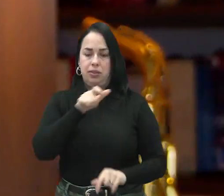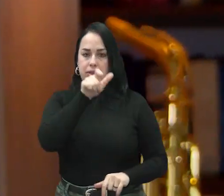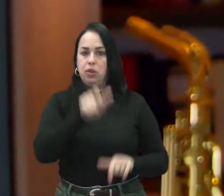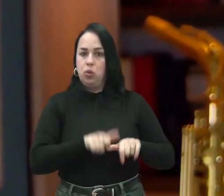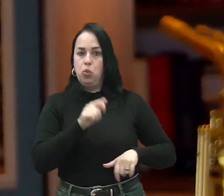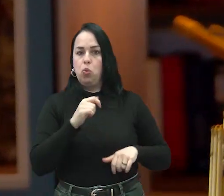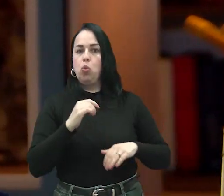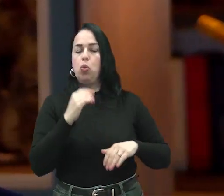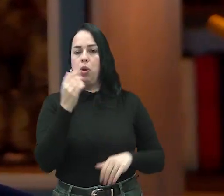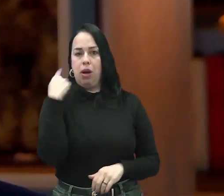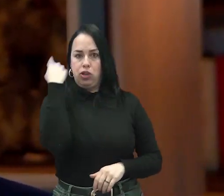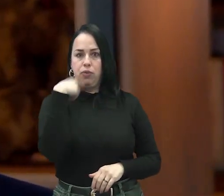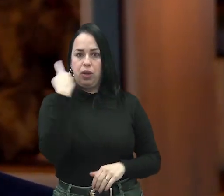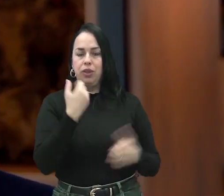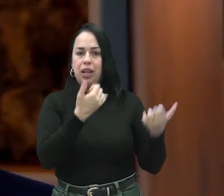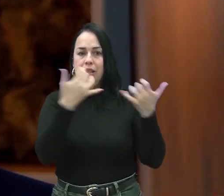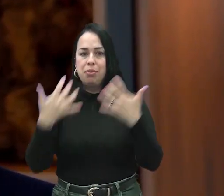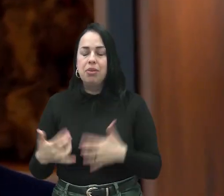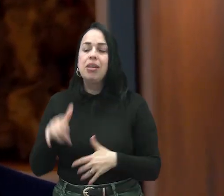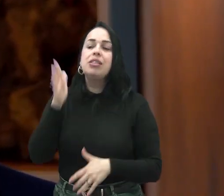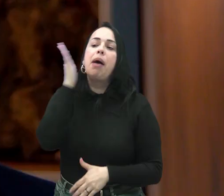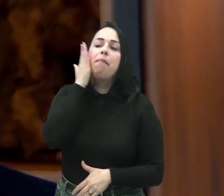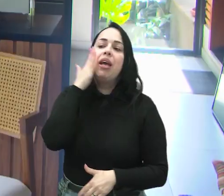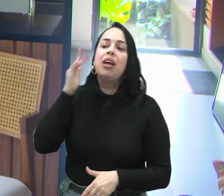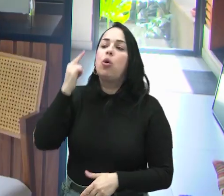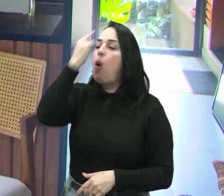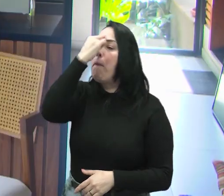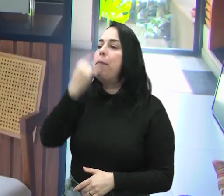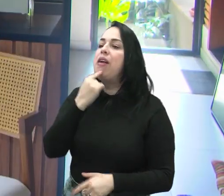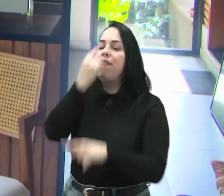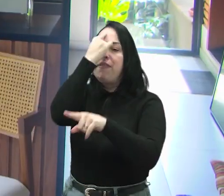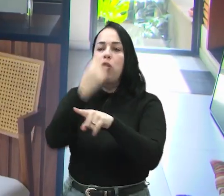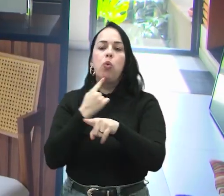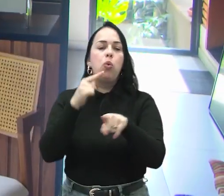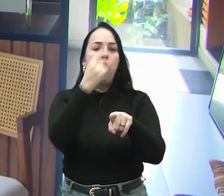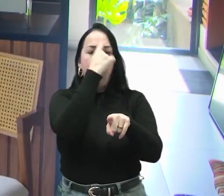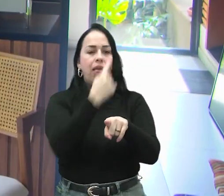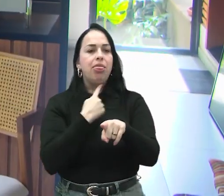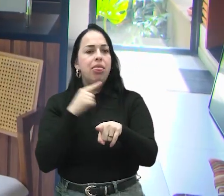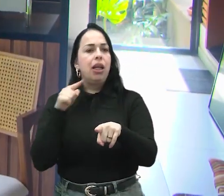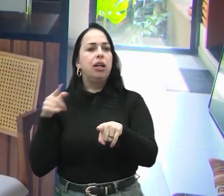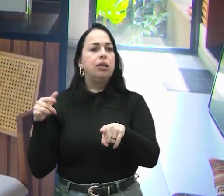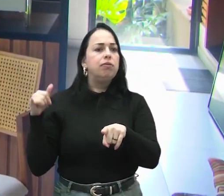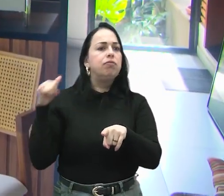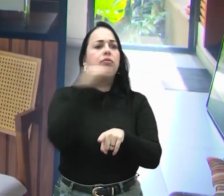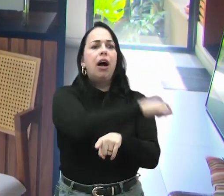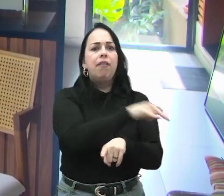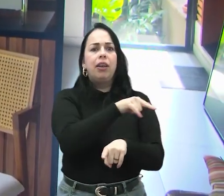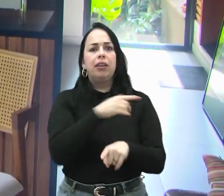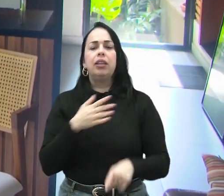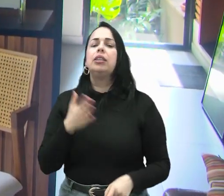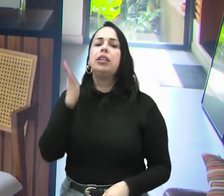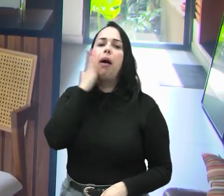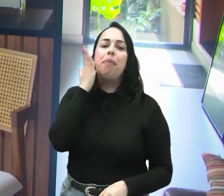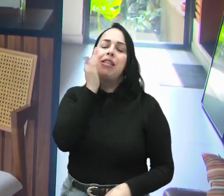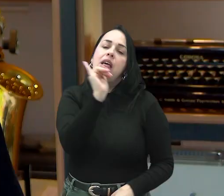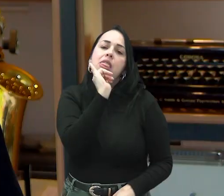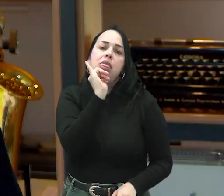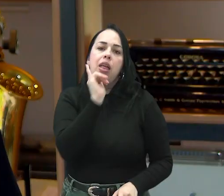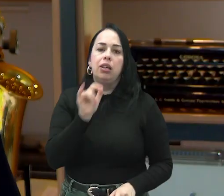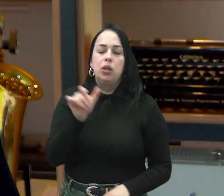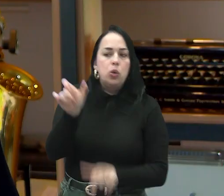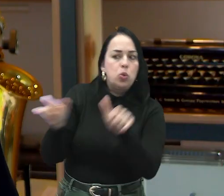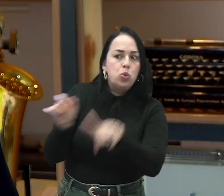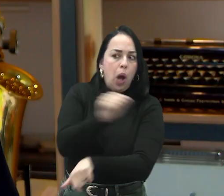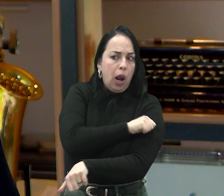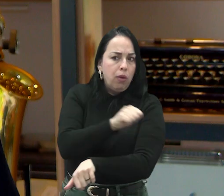O objetivo, segundo este advogado, é traçar o perfil do candidato antes mesmo do embarque. Eles